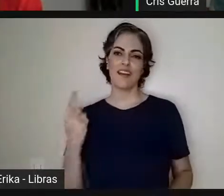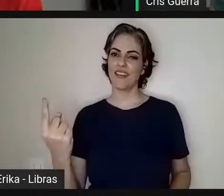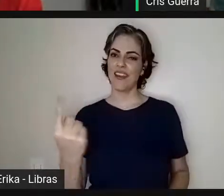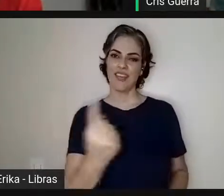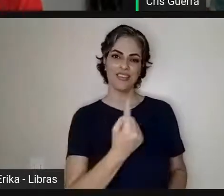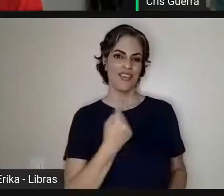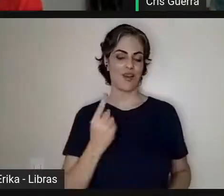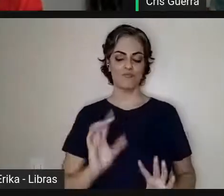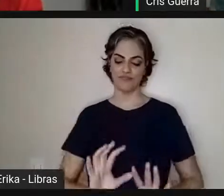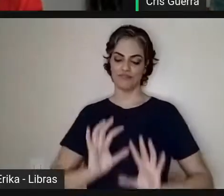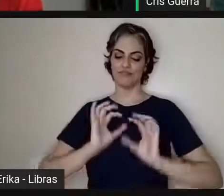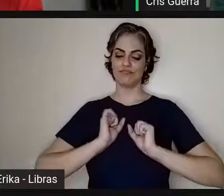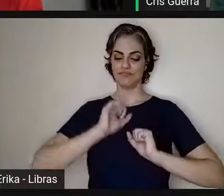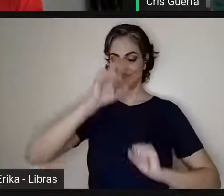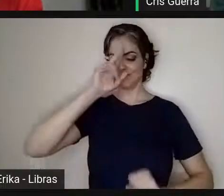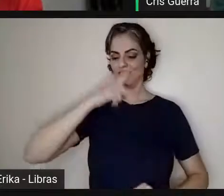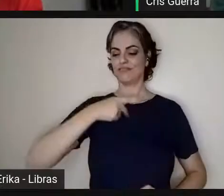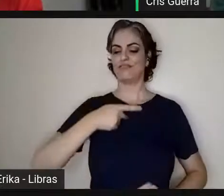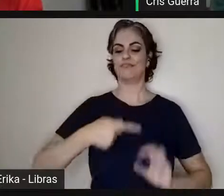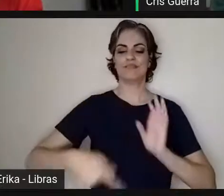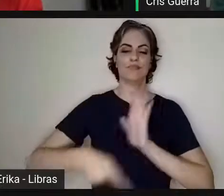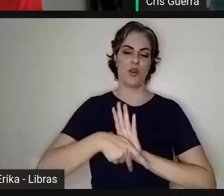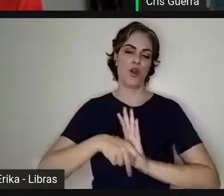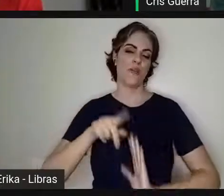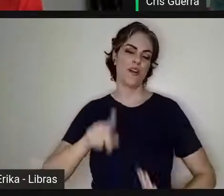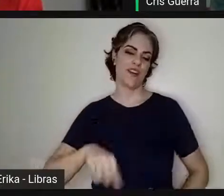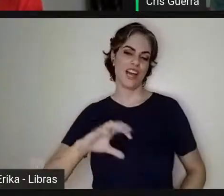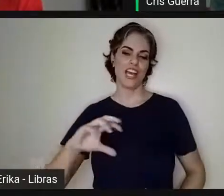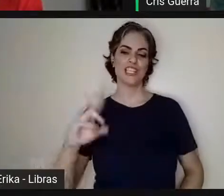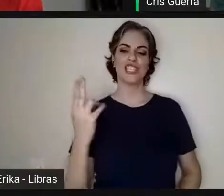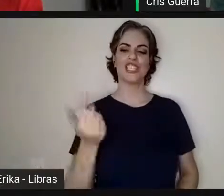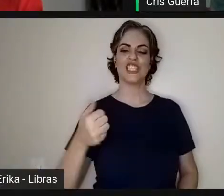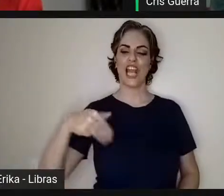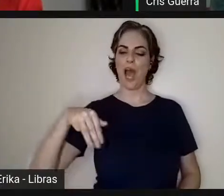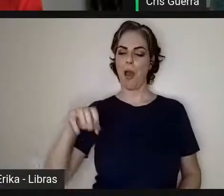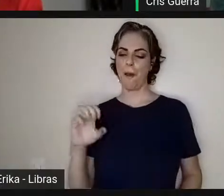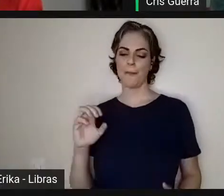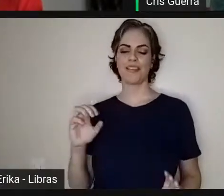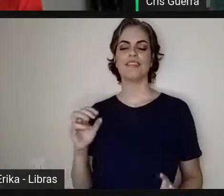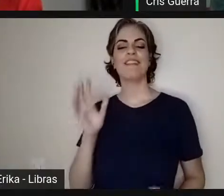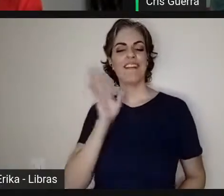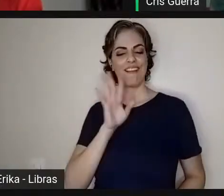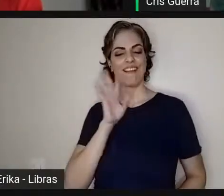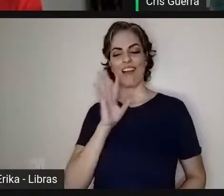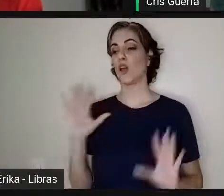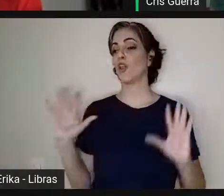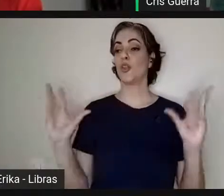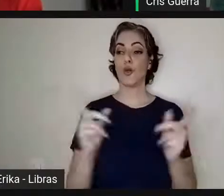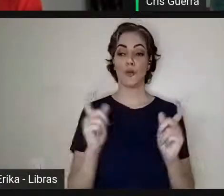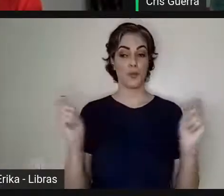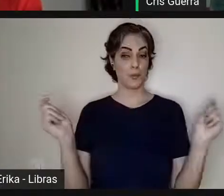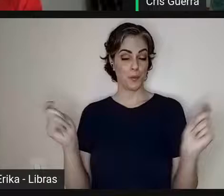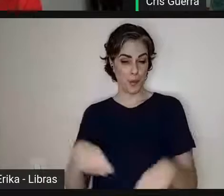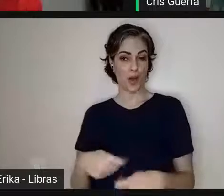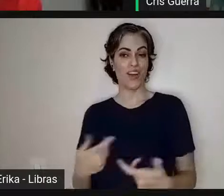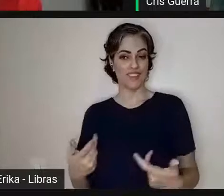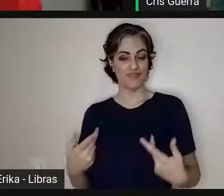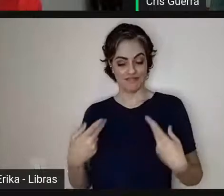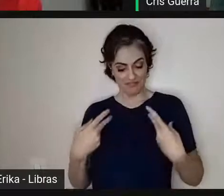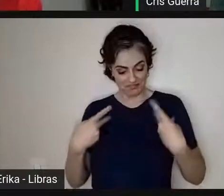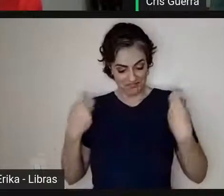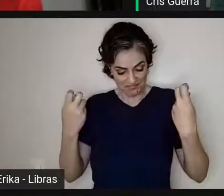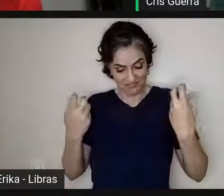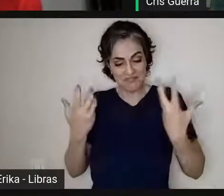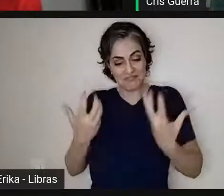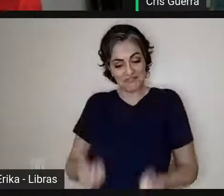Então, acho que esse charme aí é uma chave bem legal que todo mundo tem a possibilidade de construir,